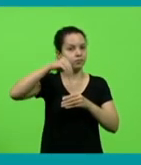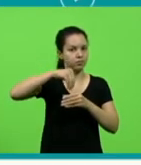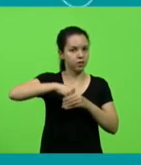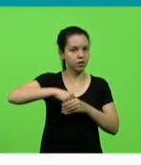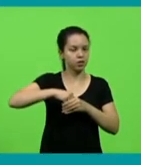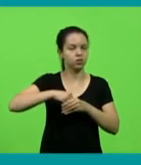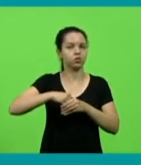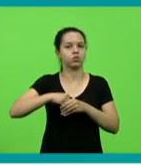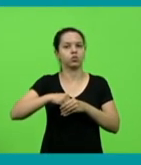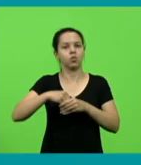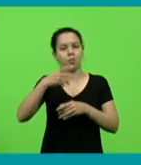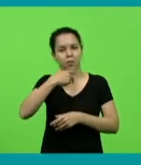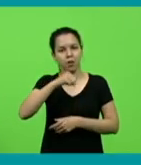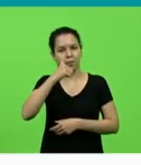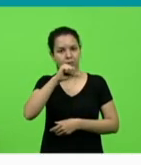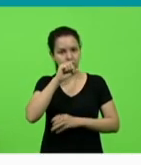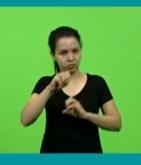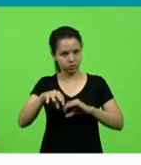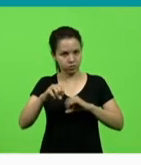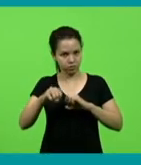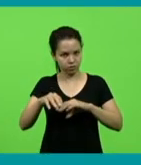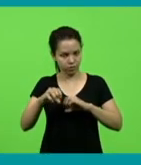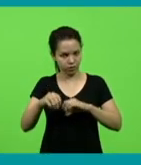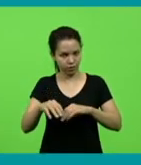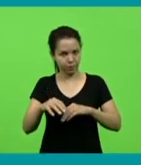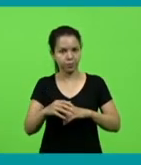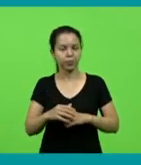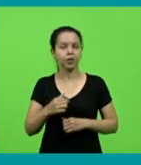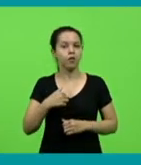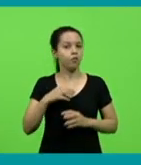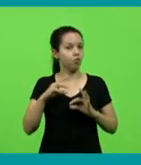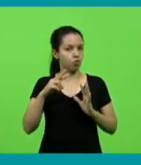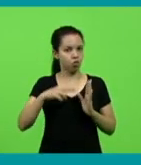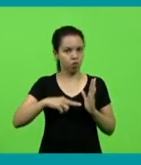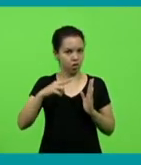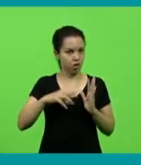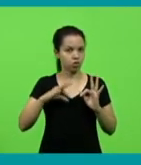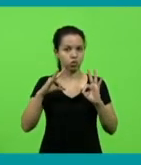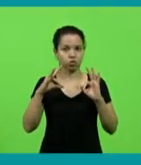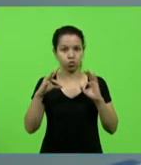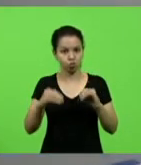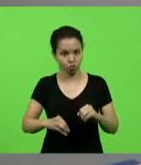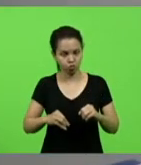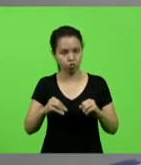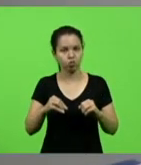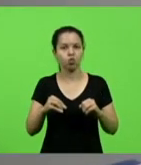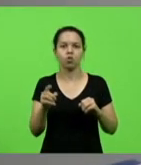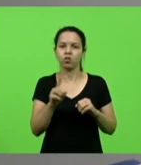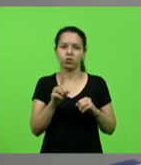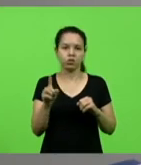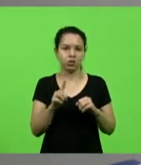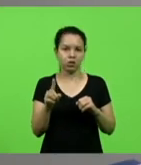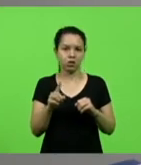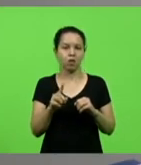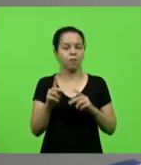os artigos aqui, estão disponíveis, né, para a população, para todos que quiserem também